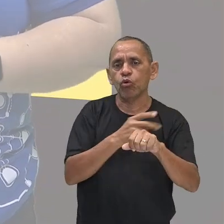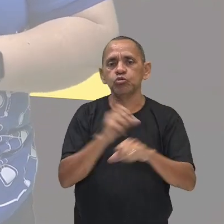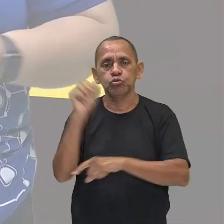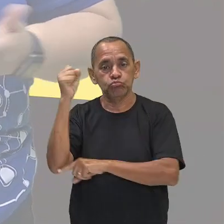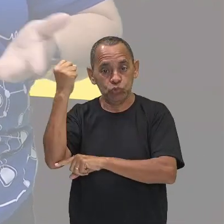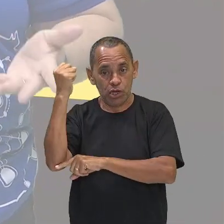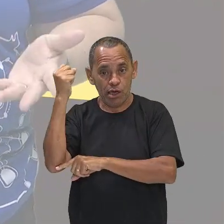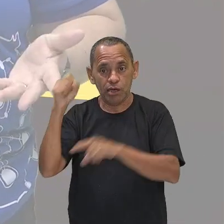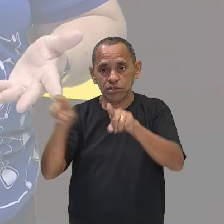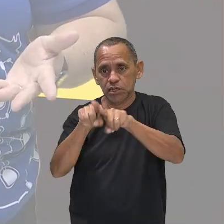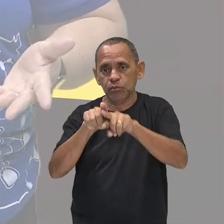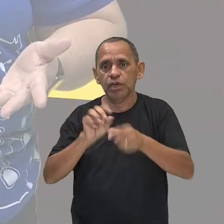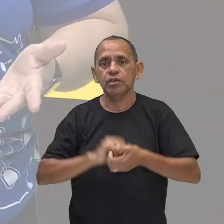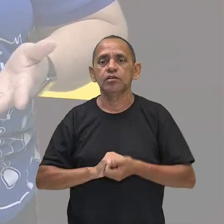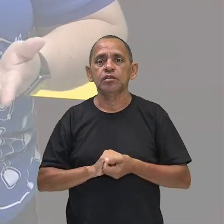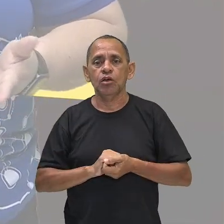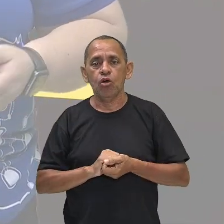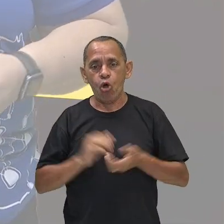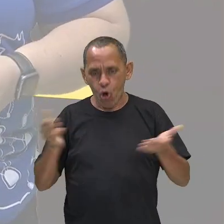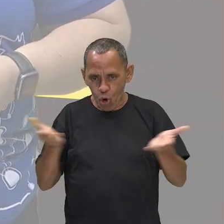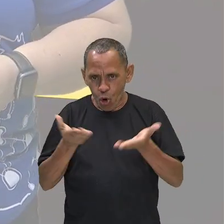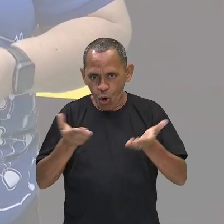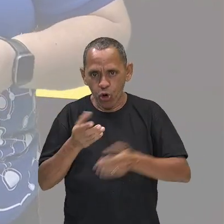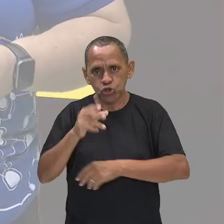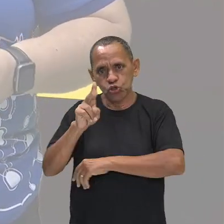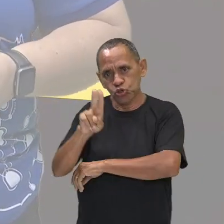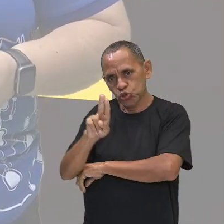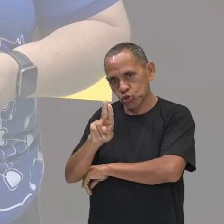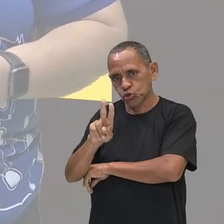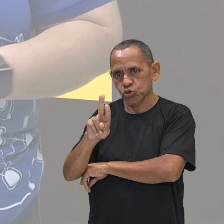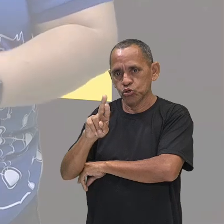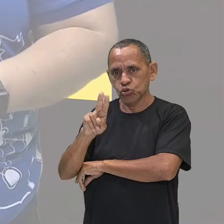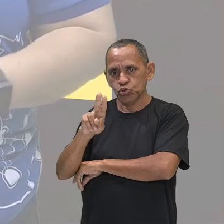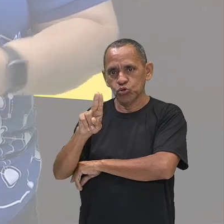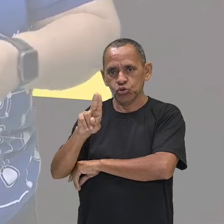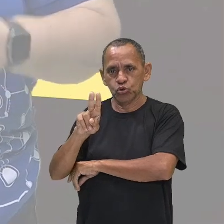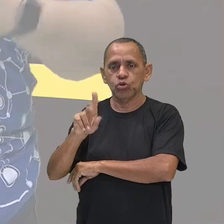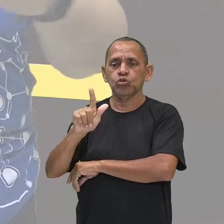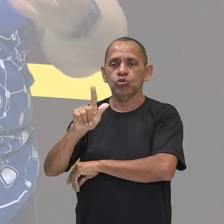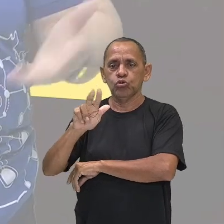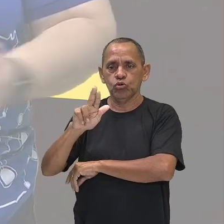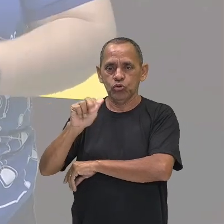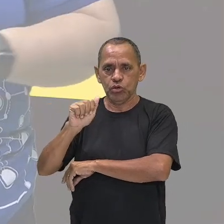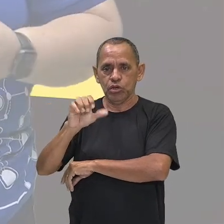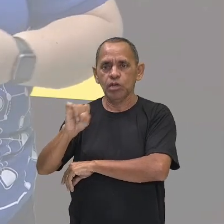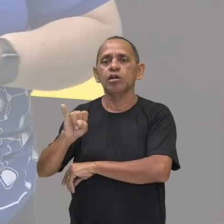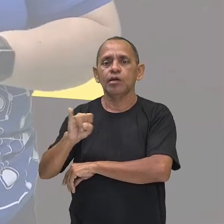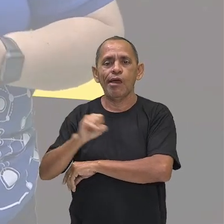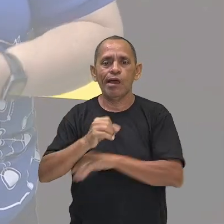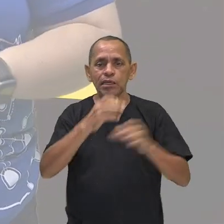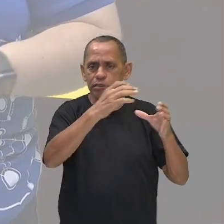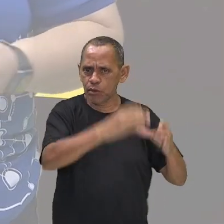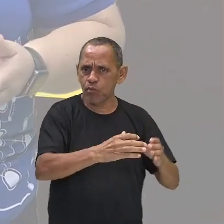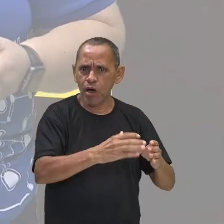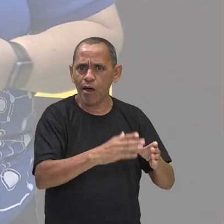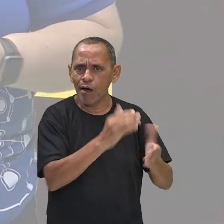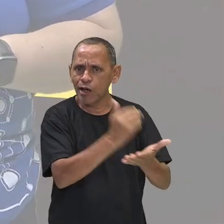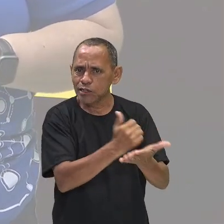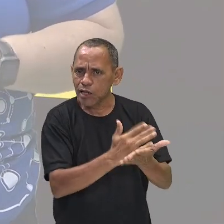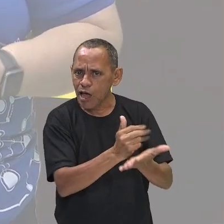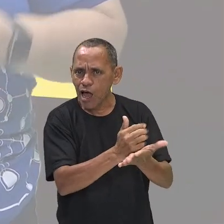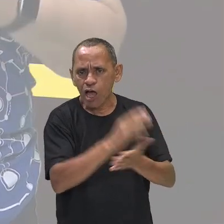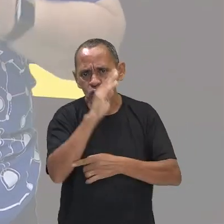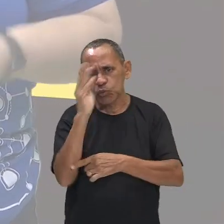gente tem, então, ali o que hoje é o Uruguai, tá? Então, é sobre essa partezinha do Brasil que houve, então, essa guerra chamada, então, de Guerra